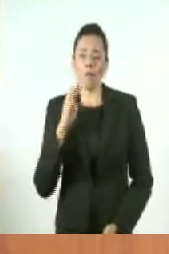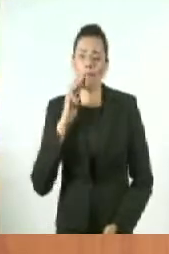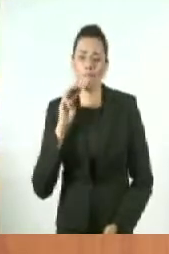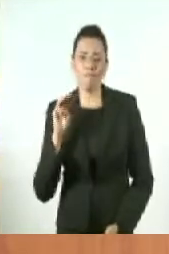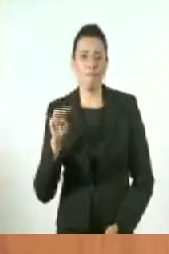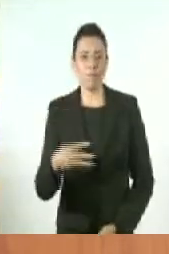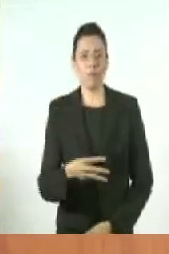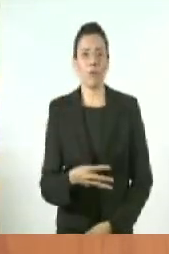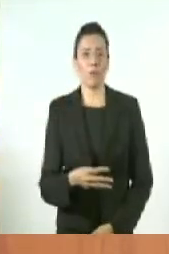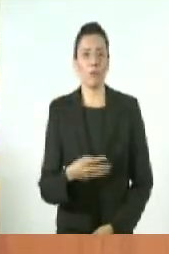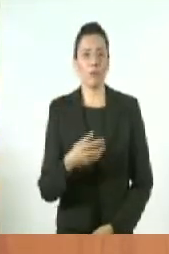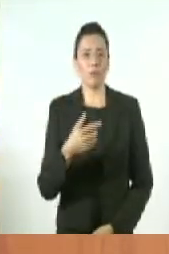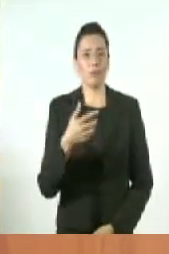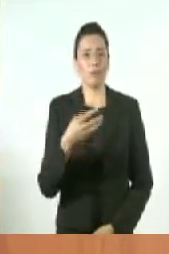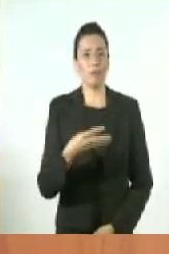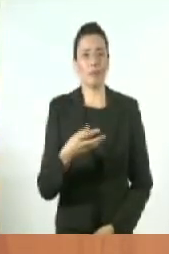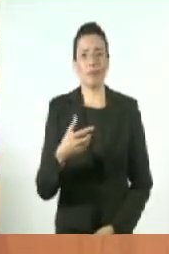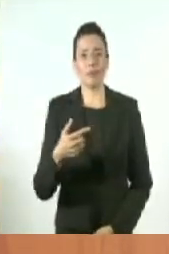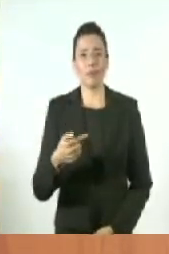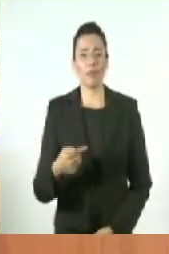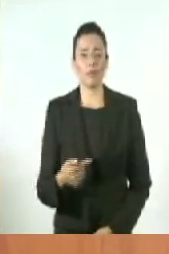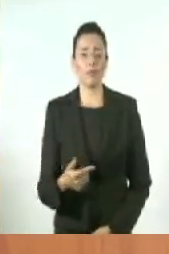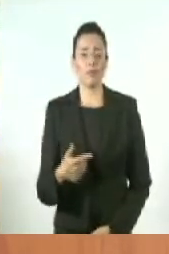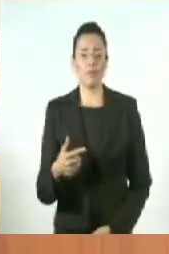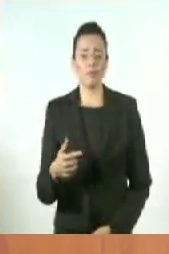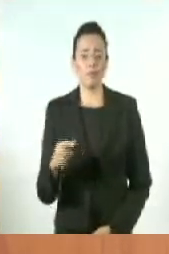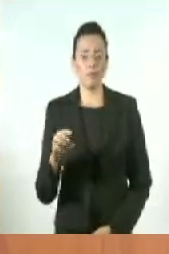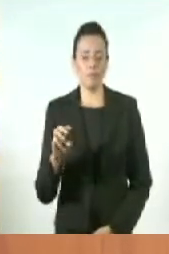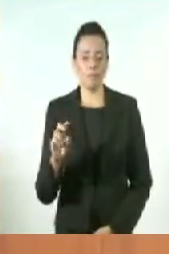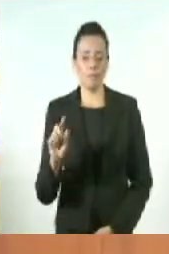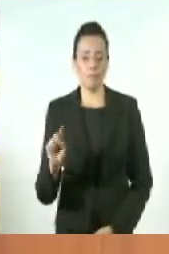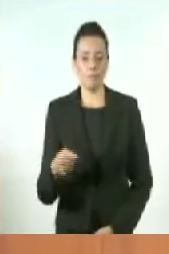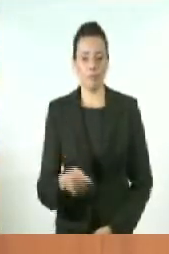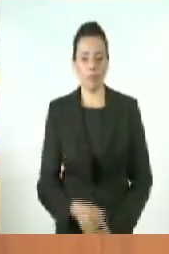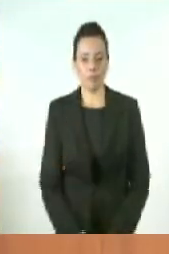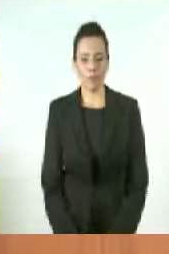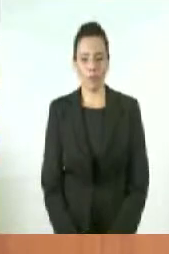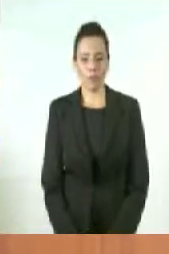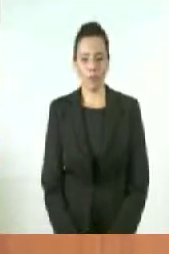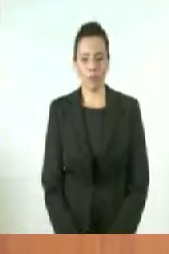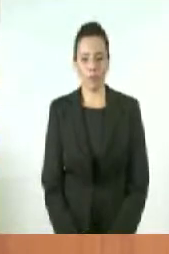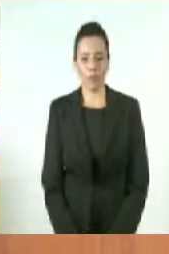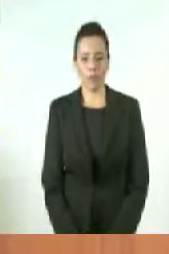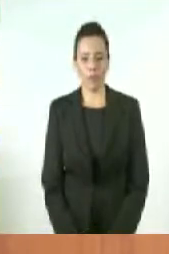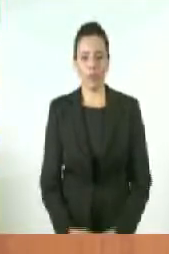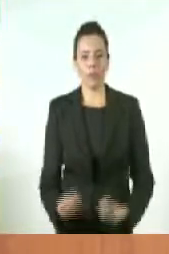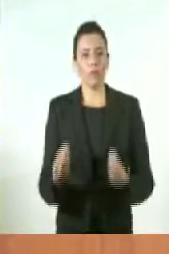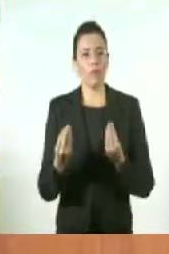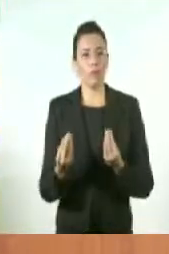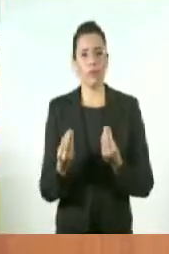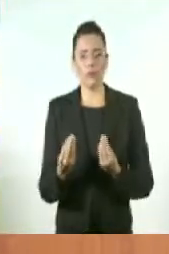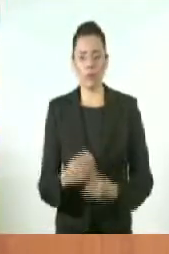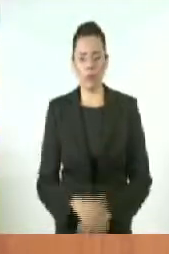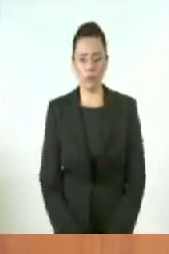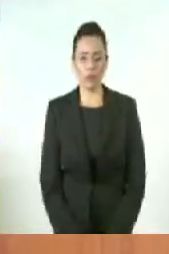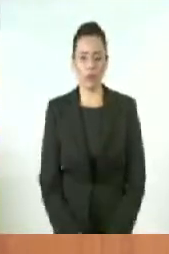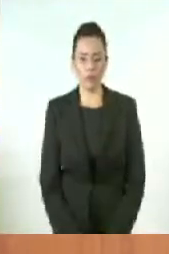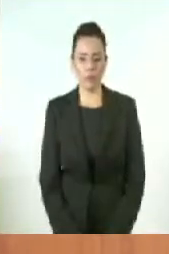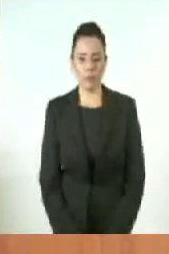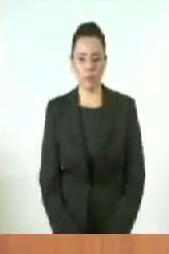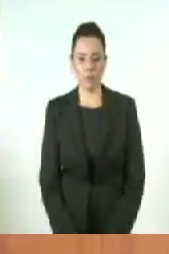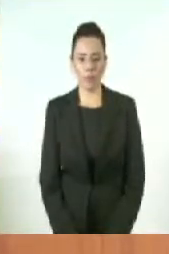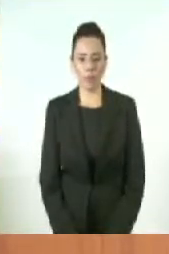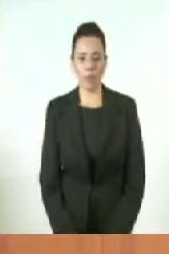segurança não tem que botar New Serve dentro do bolo. Por quê? Vai colocar a Classe dentro do bolo? Então vamos botar no bolo. Então foi 1